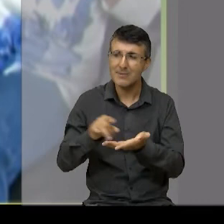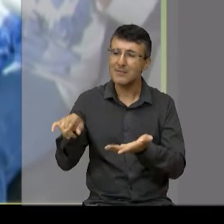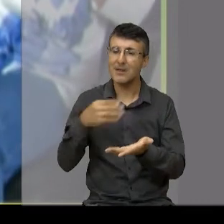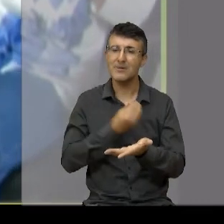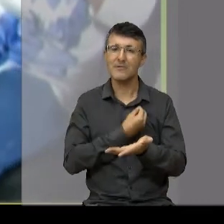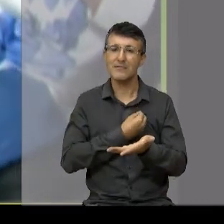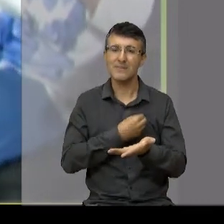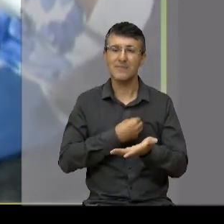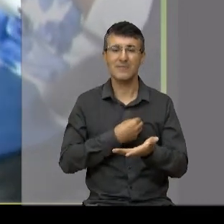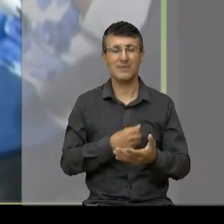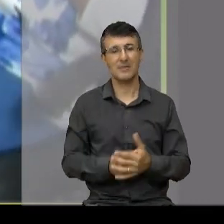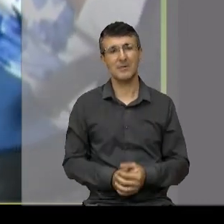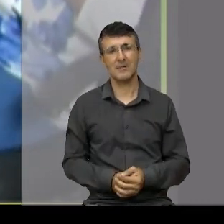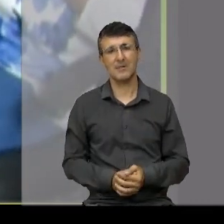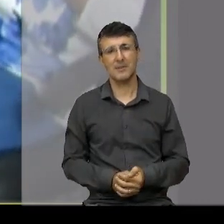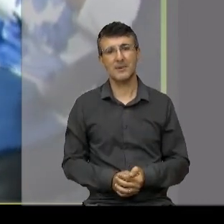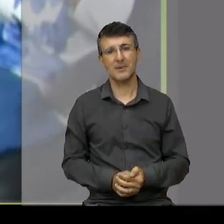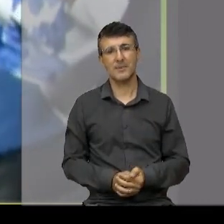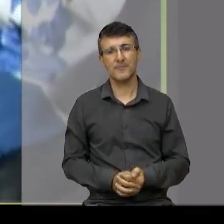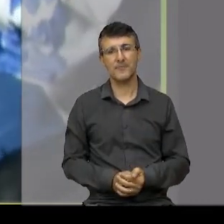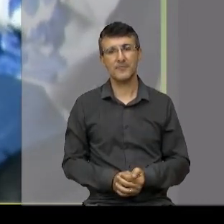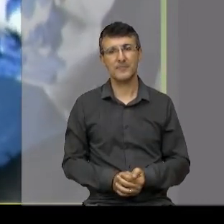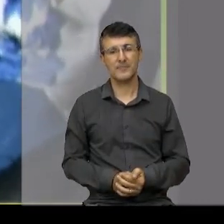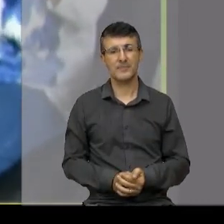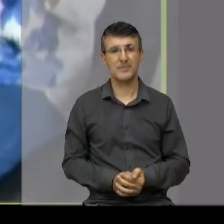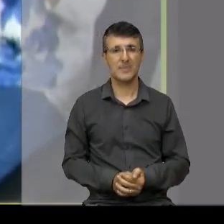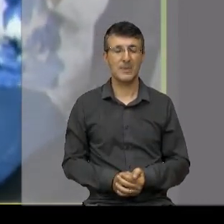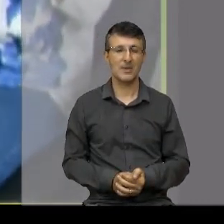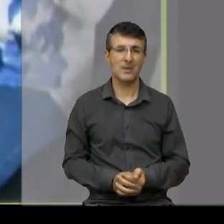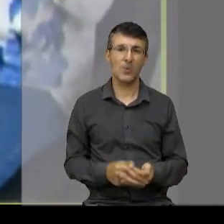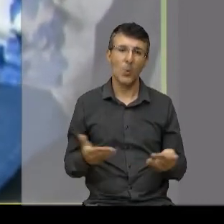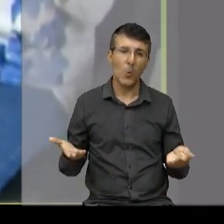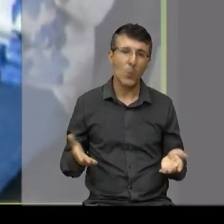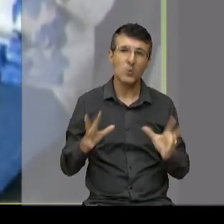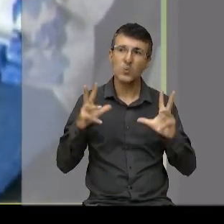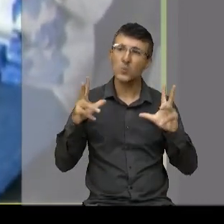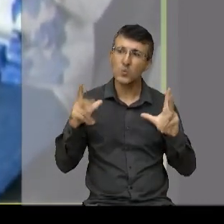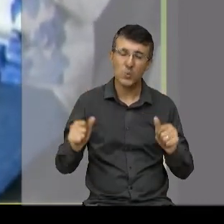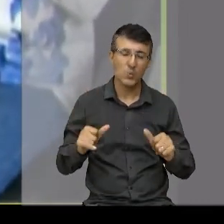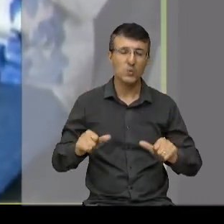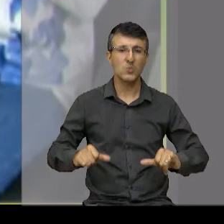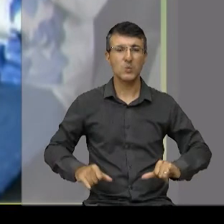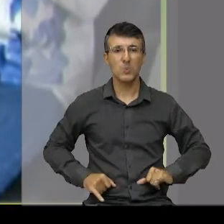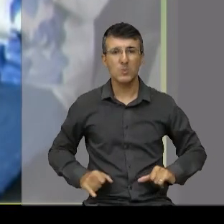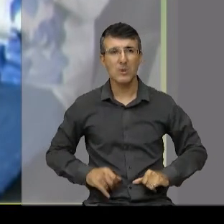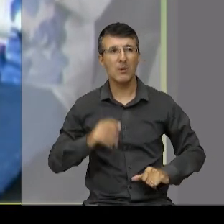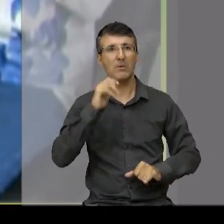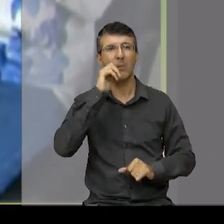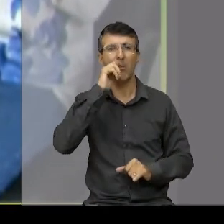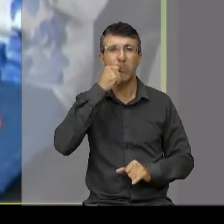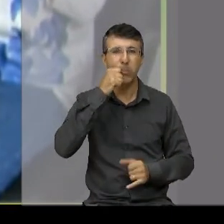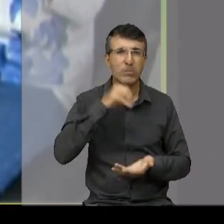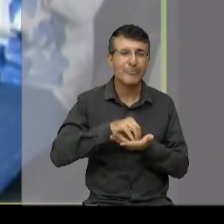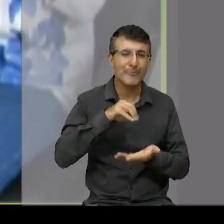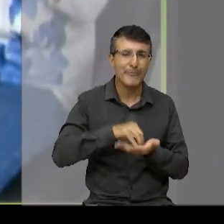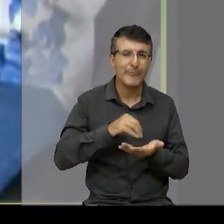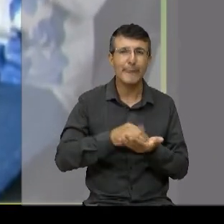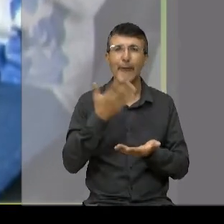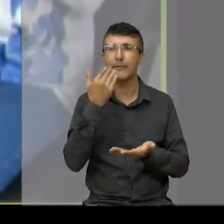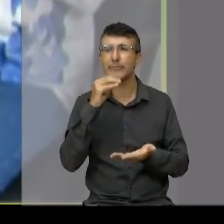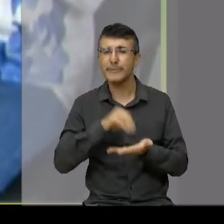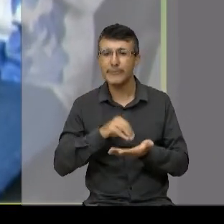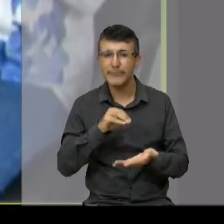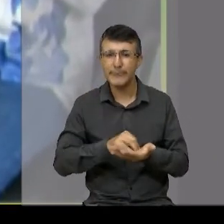que todo mundo, quando falta pão, todo mundo grita, ninguém tem razão, né? Então é isso que eu estou me dispondo aqui. E mais uma vez agradecer